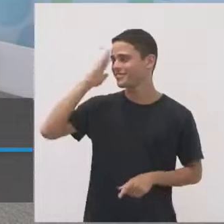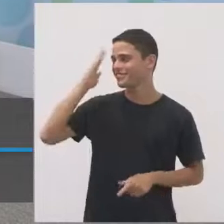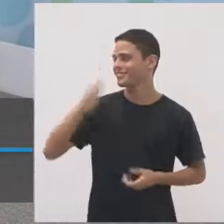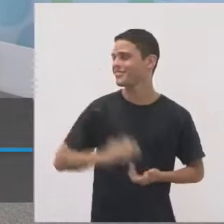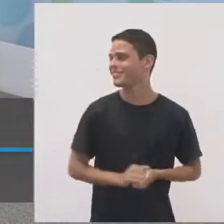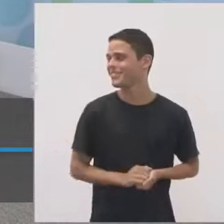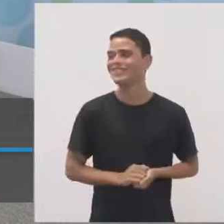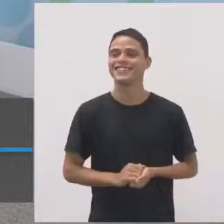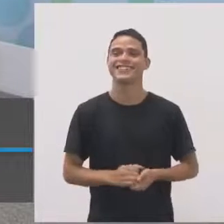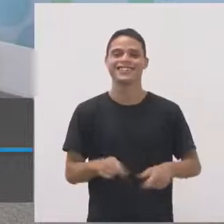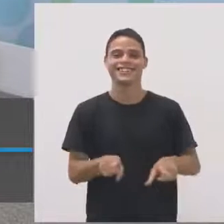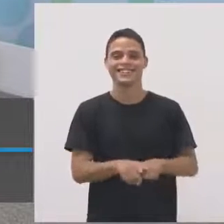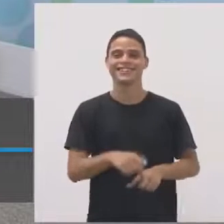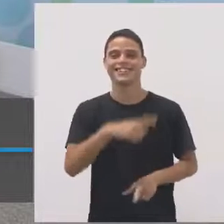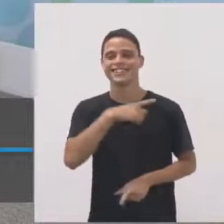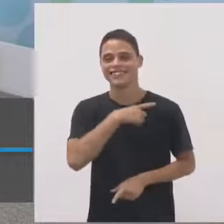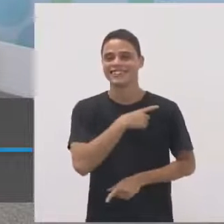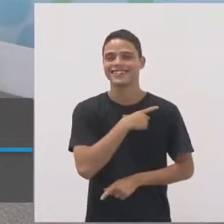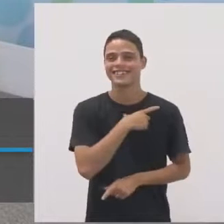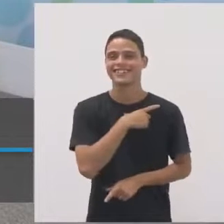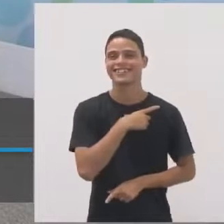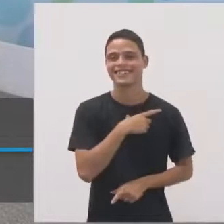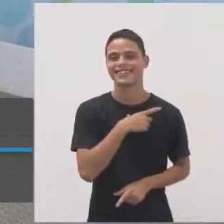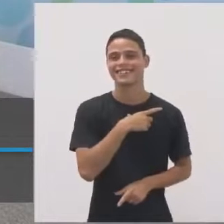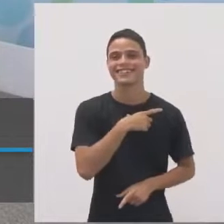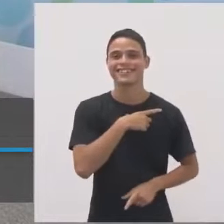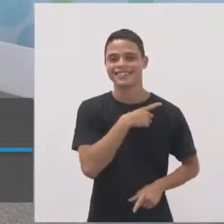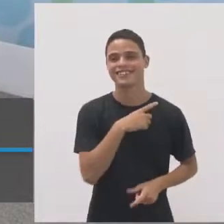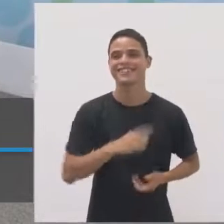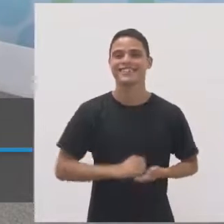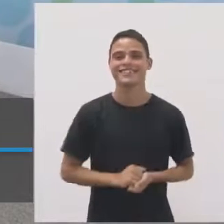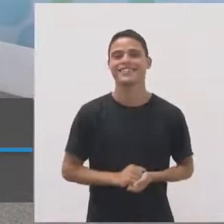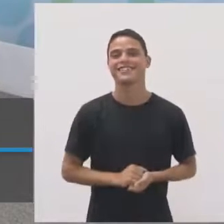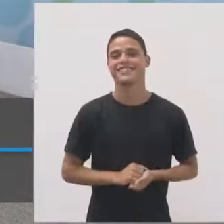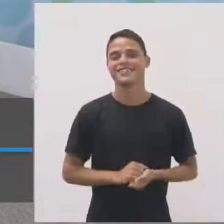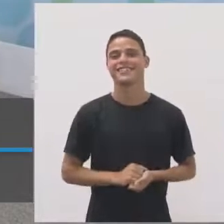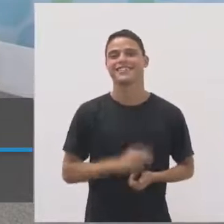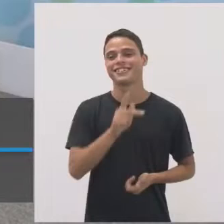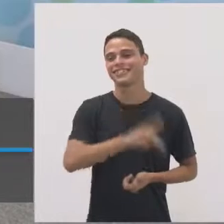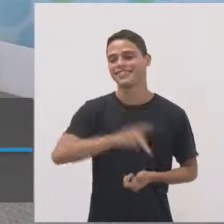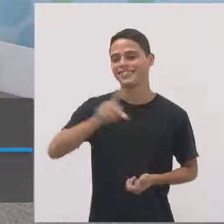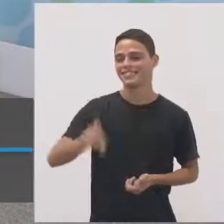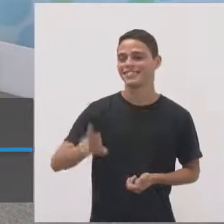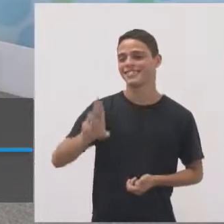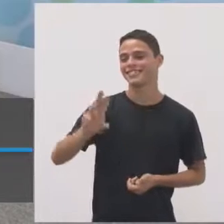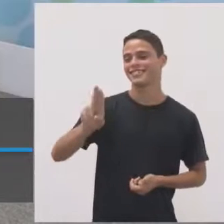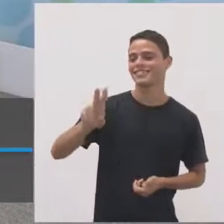Então não tem muito, tá? Dentro dessas configurações. Exatamente, a configuração mínima. O professor Ruben